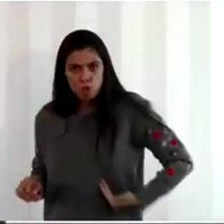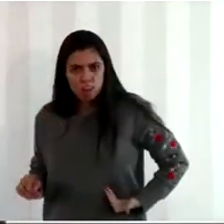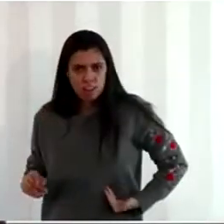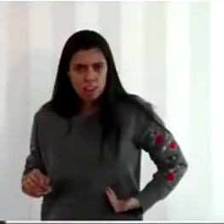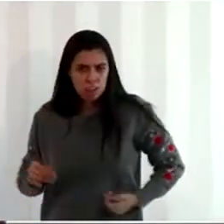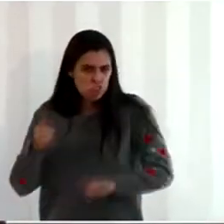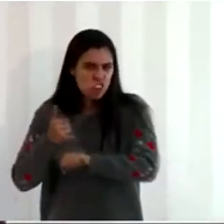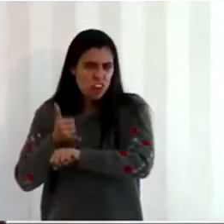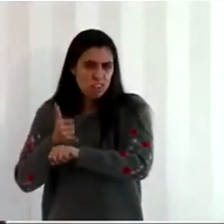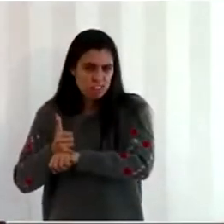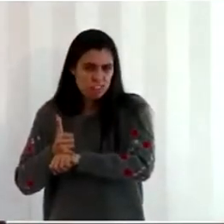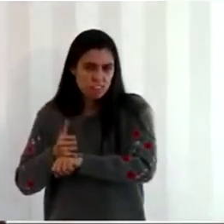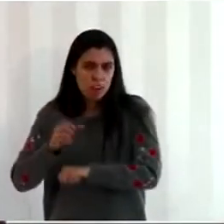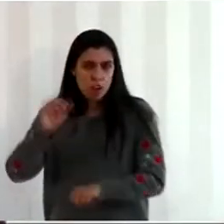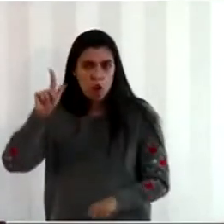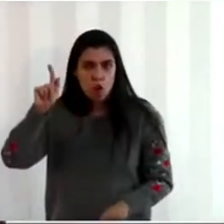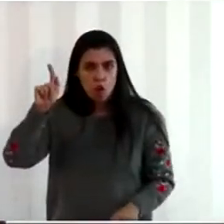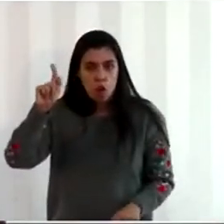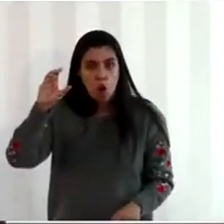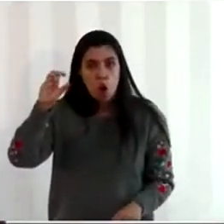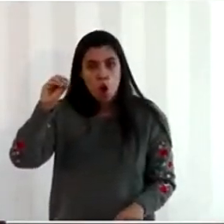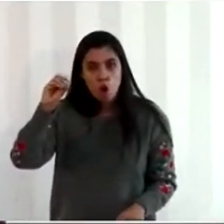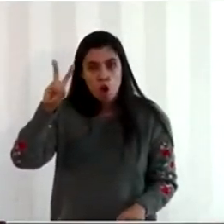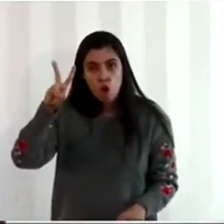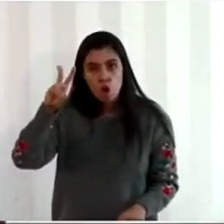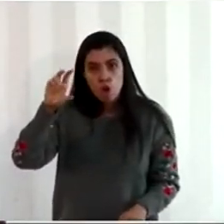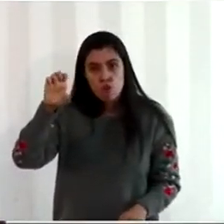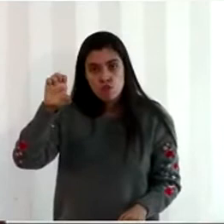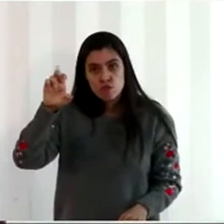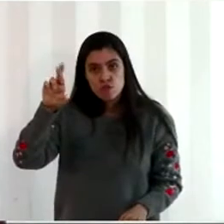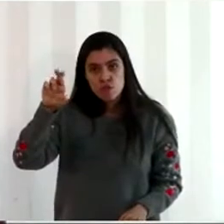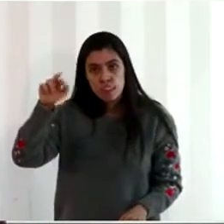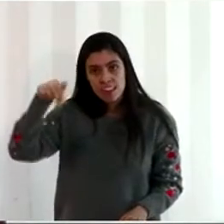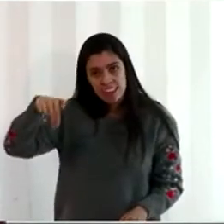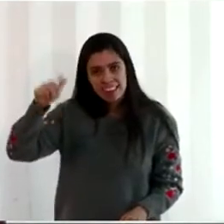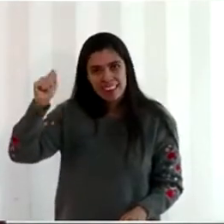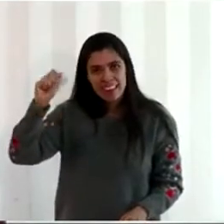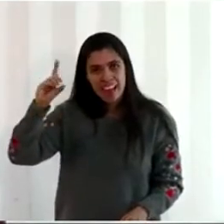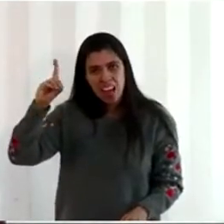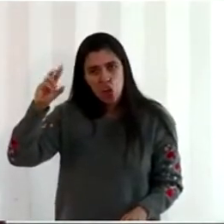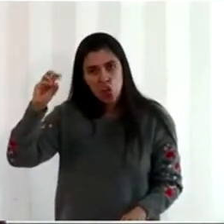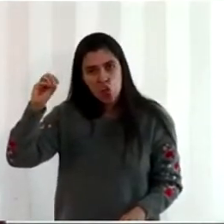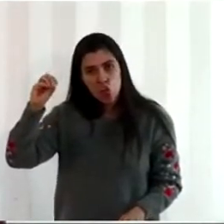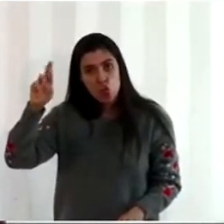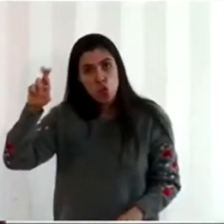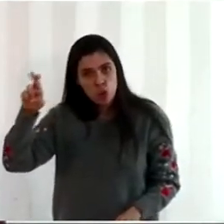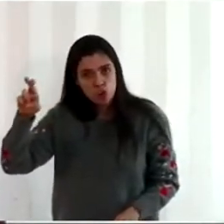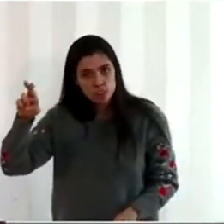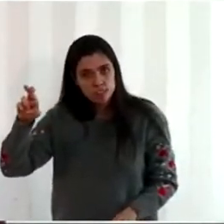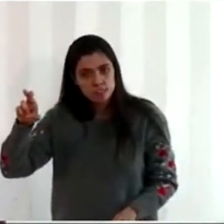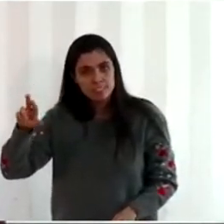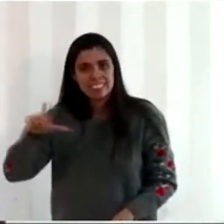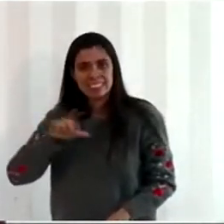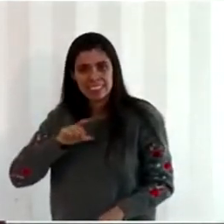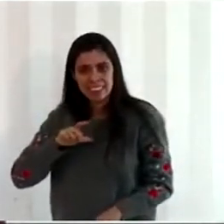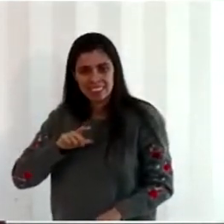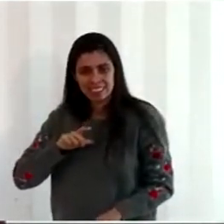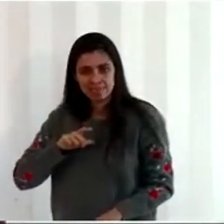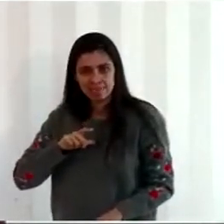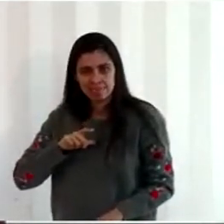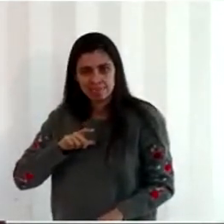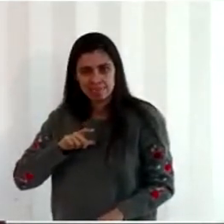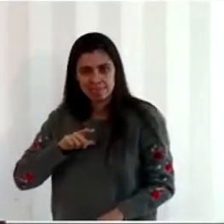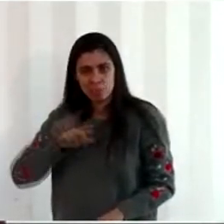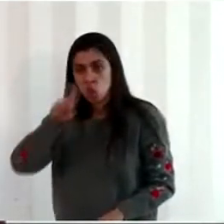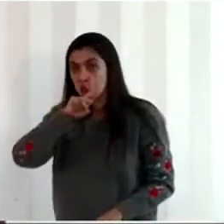eu prometi que não ia faltar alguém para sentar no trono de Davi, e isso significa que o Messias vai chegar, que a raiz de